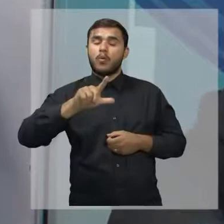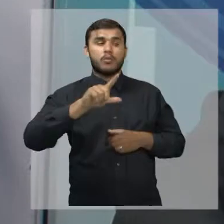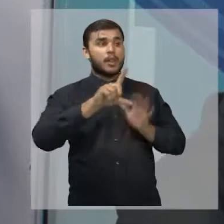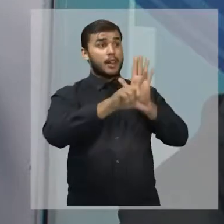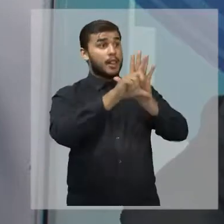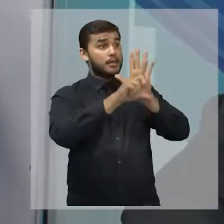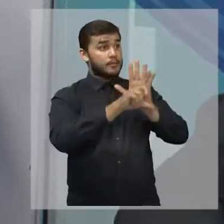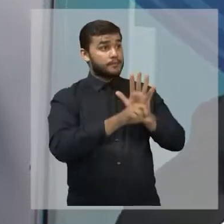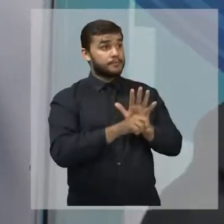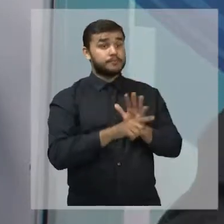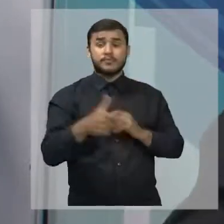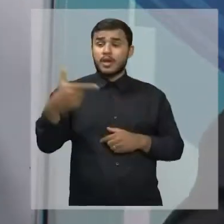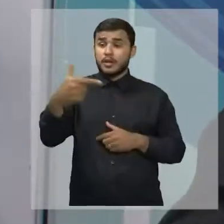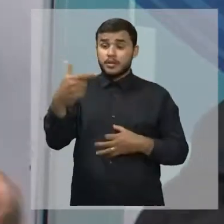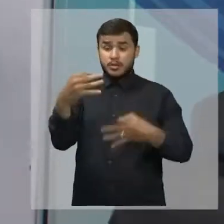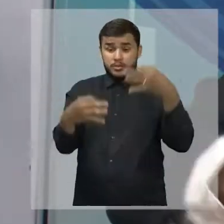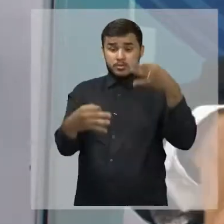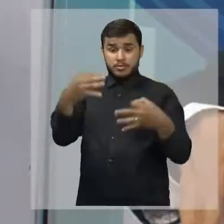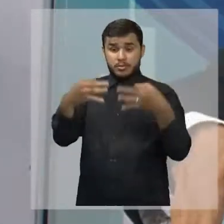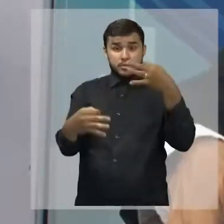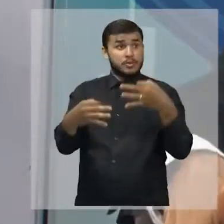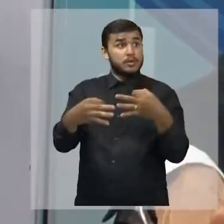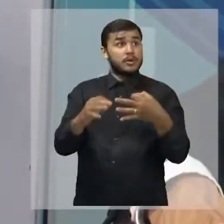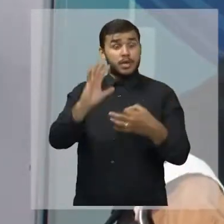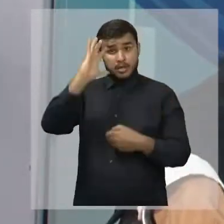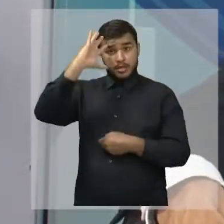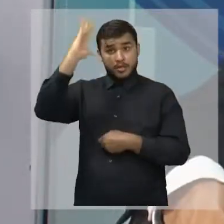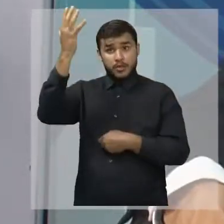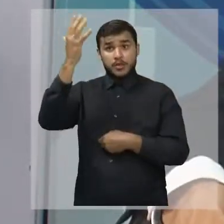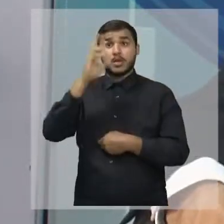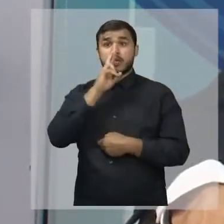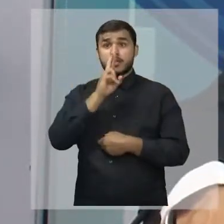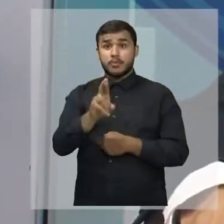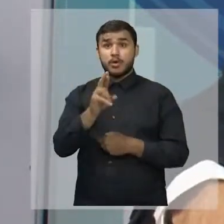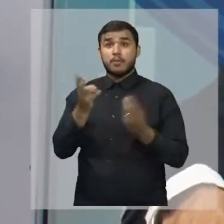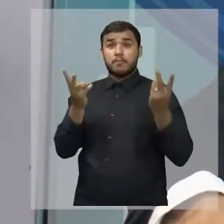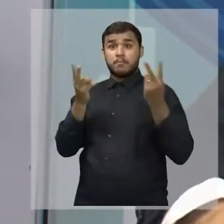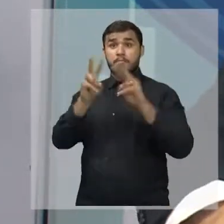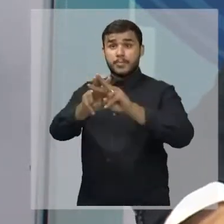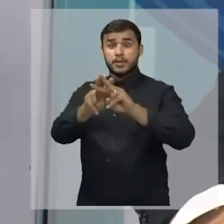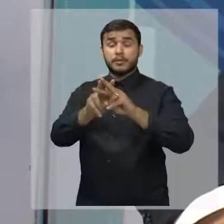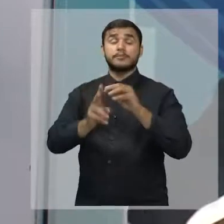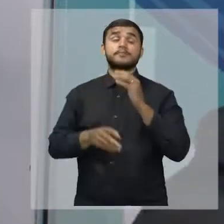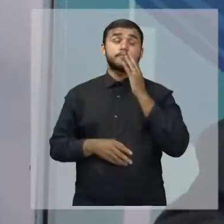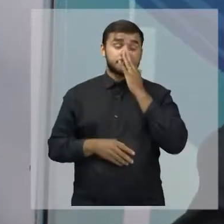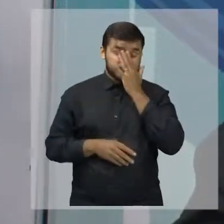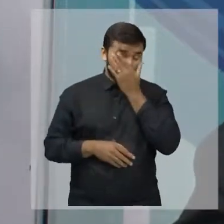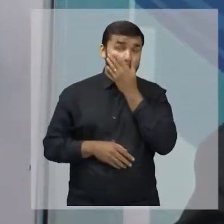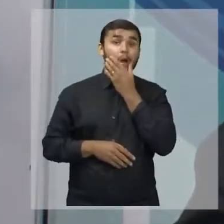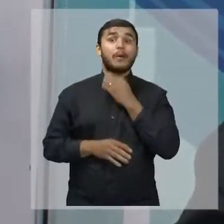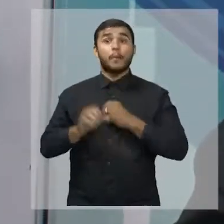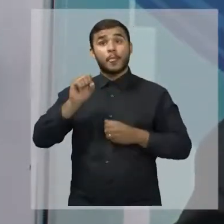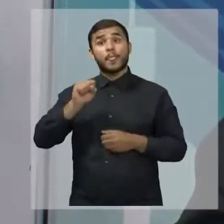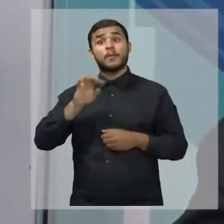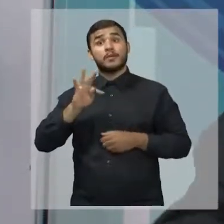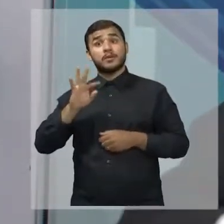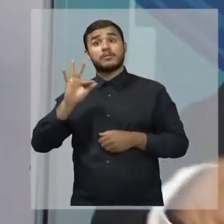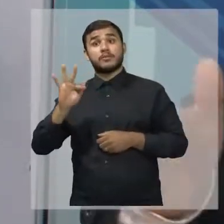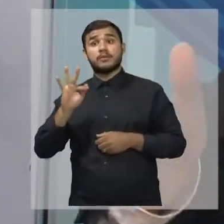segunda instância. Isso foi ratificado pelo Supremo após a vigência da Constituição de